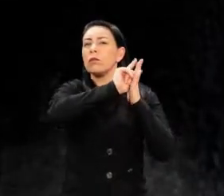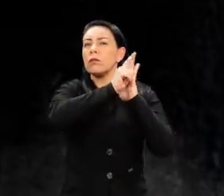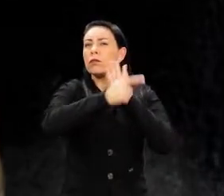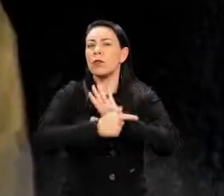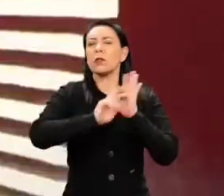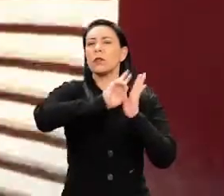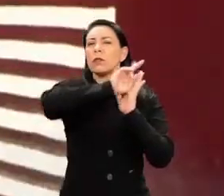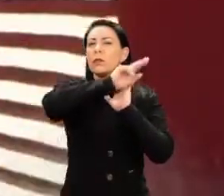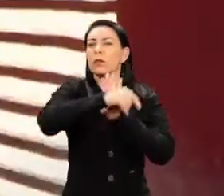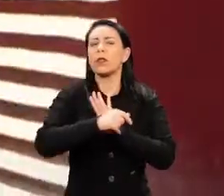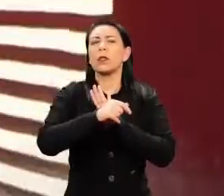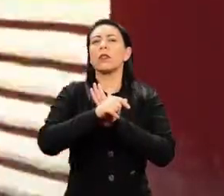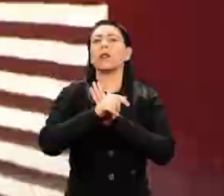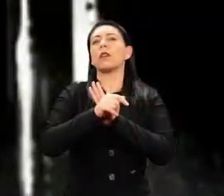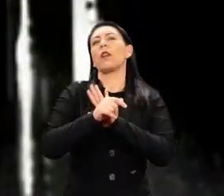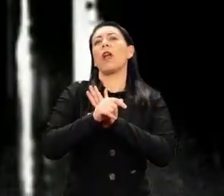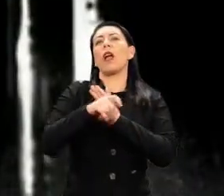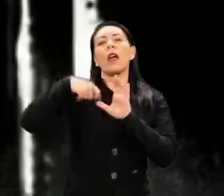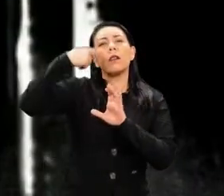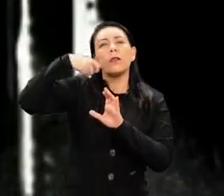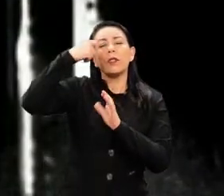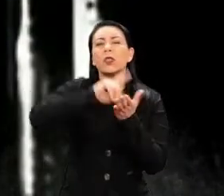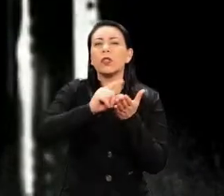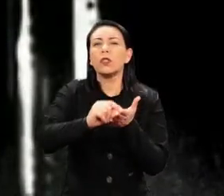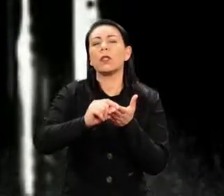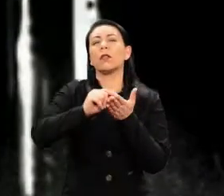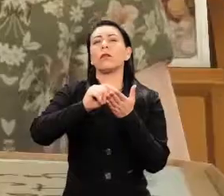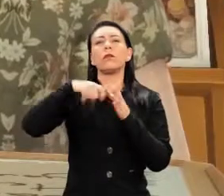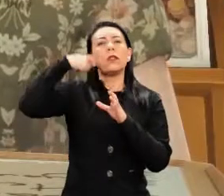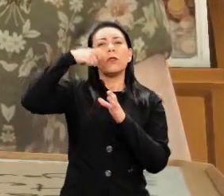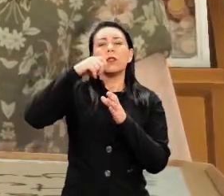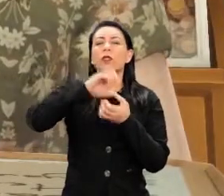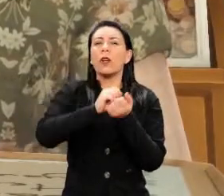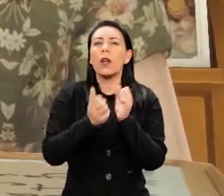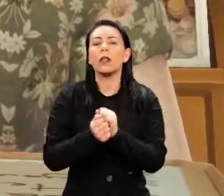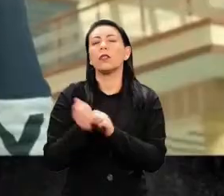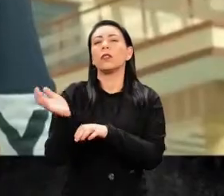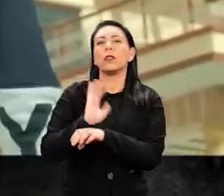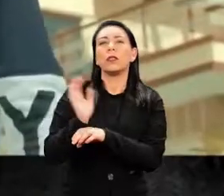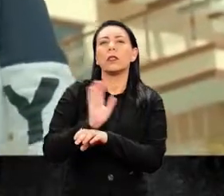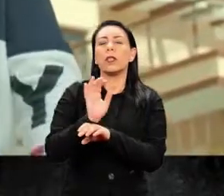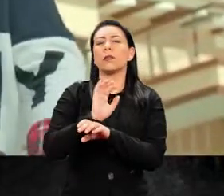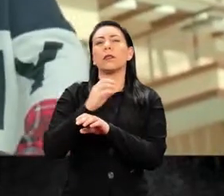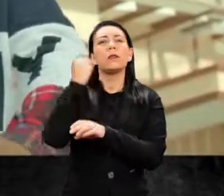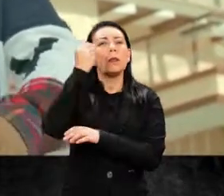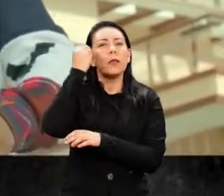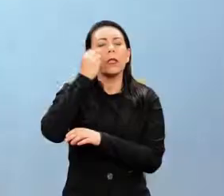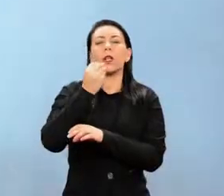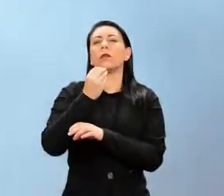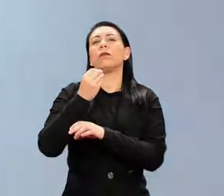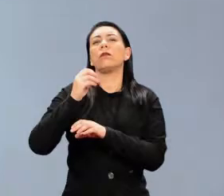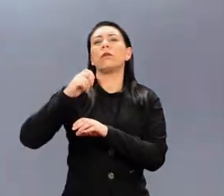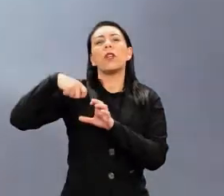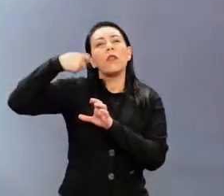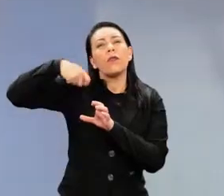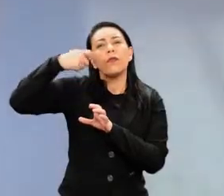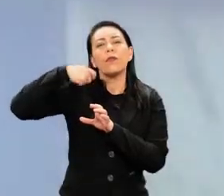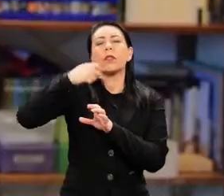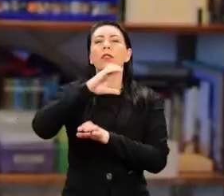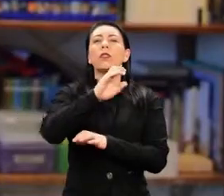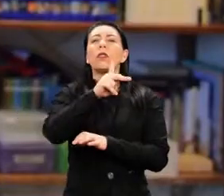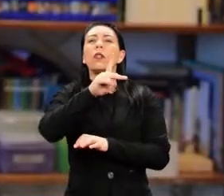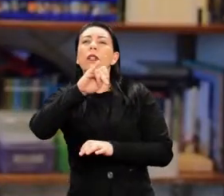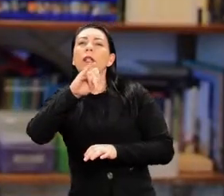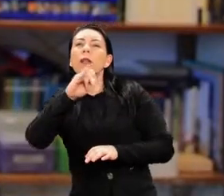digitais vídeo arte o cinema experimental animação vídeos publicitários videoclips